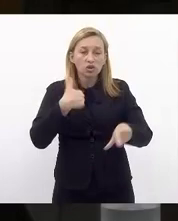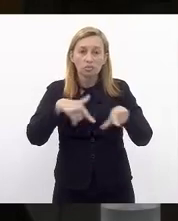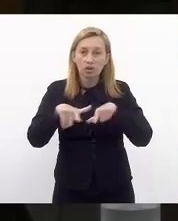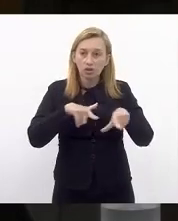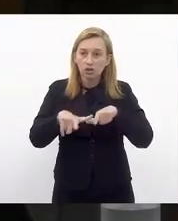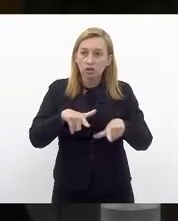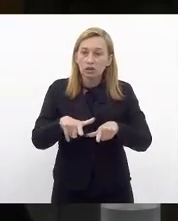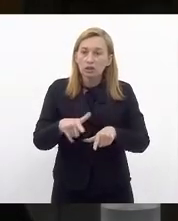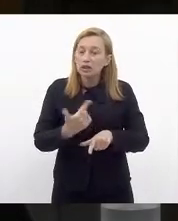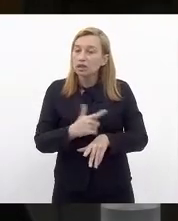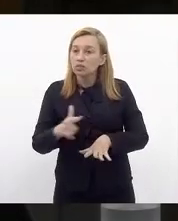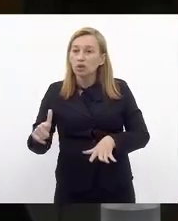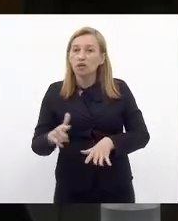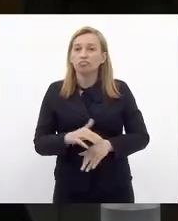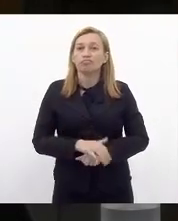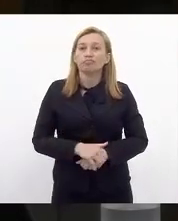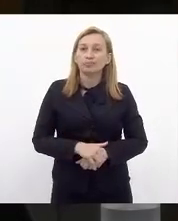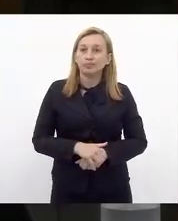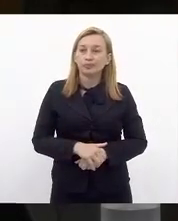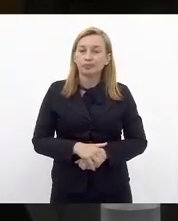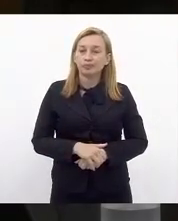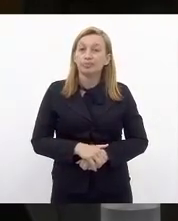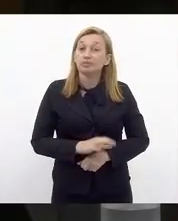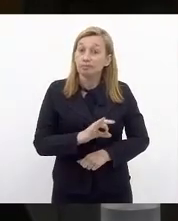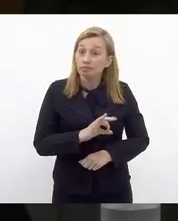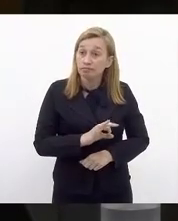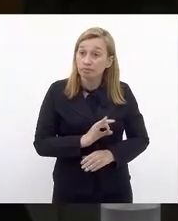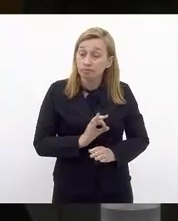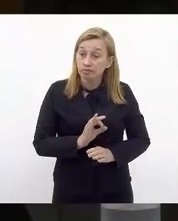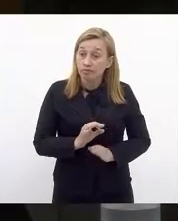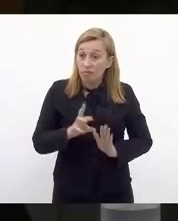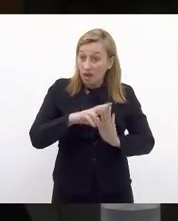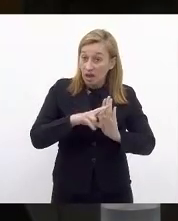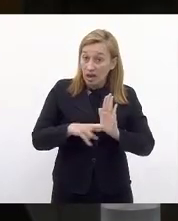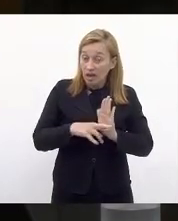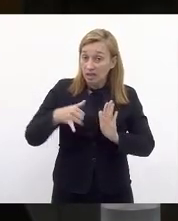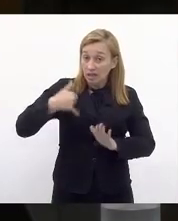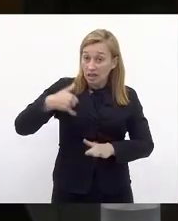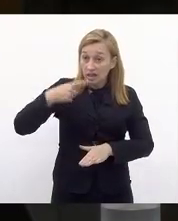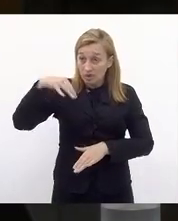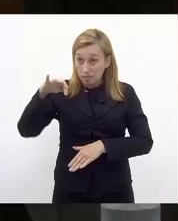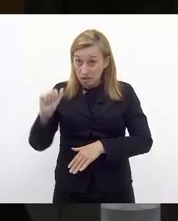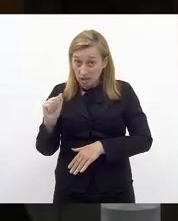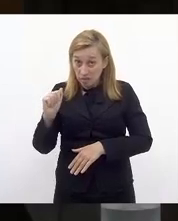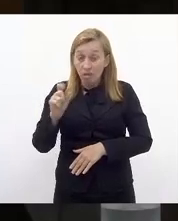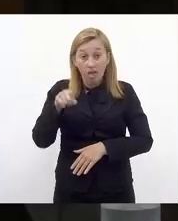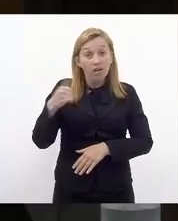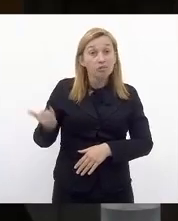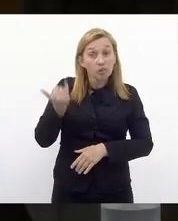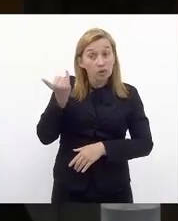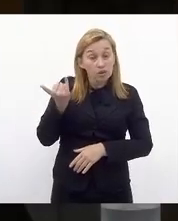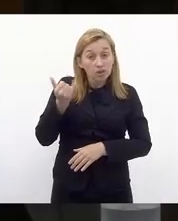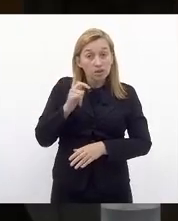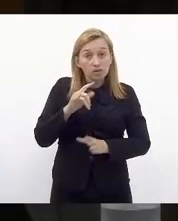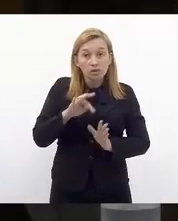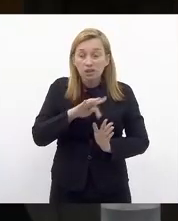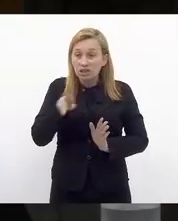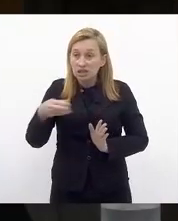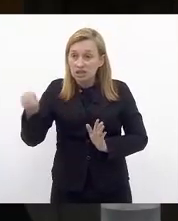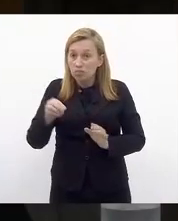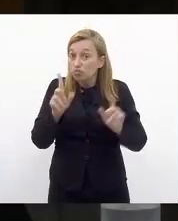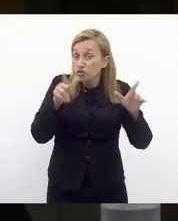que não possuem atualmente a regra da idade mínima é importante uma transição